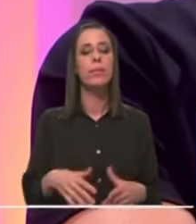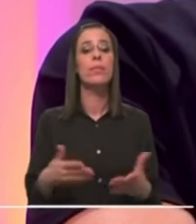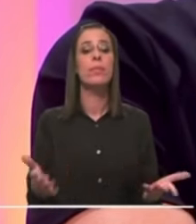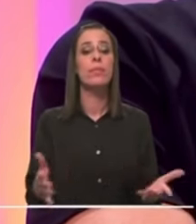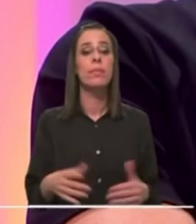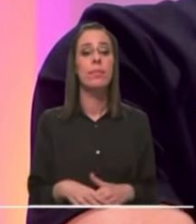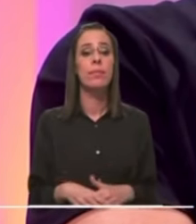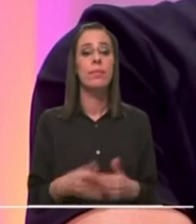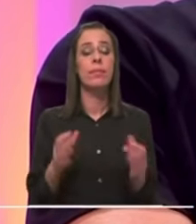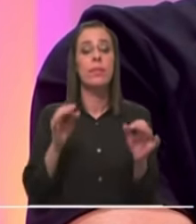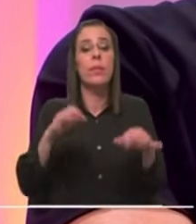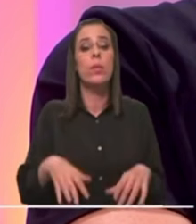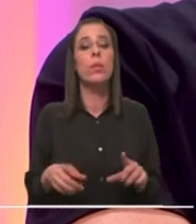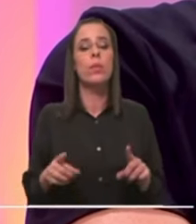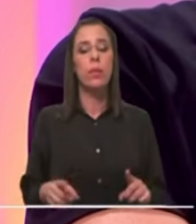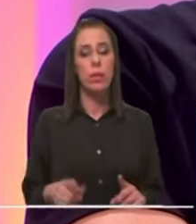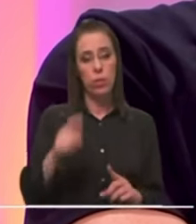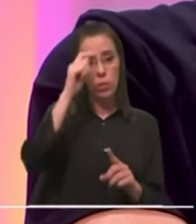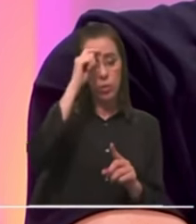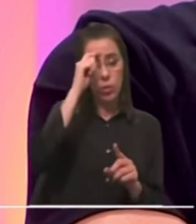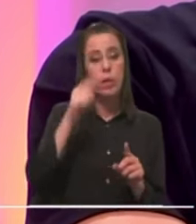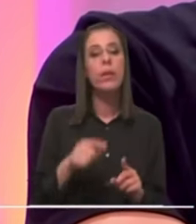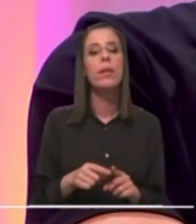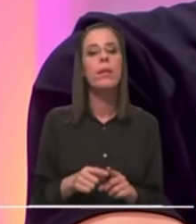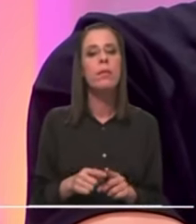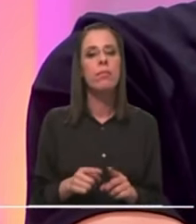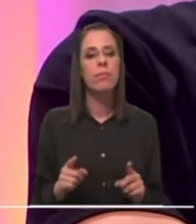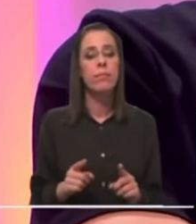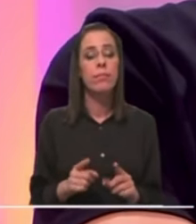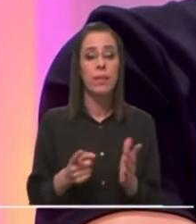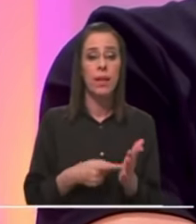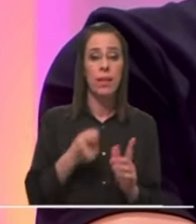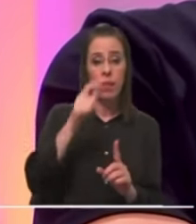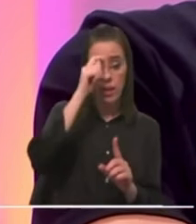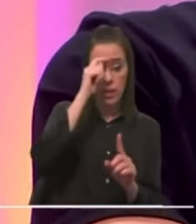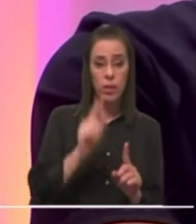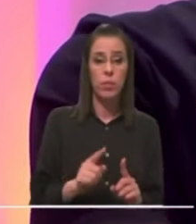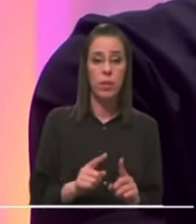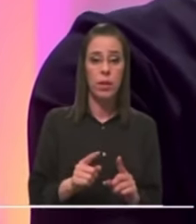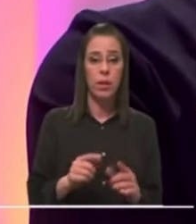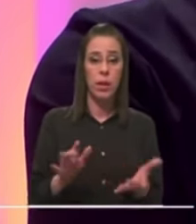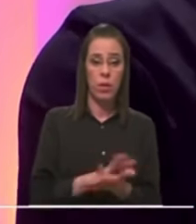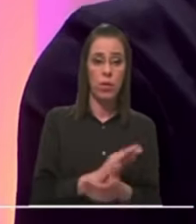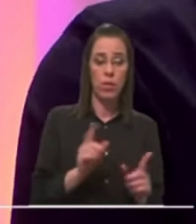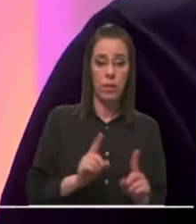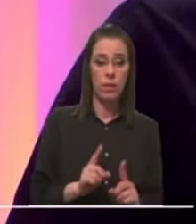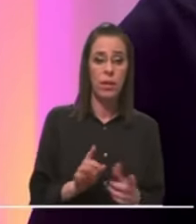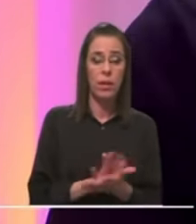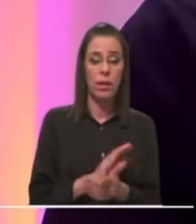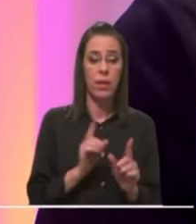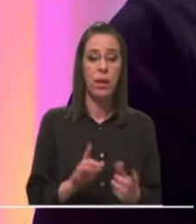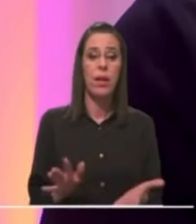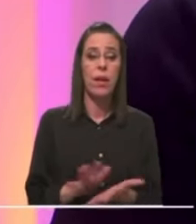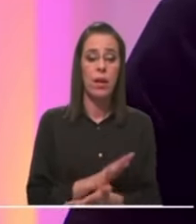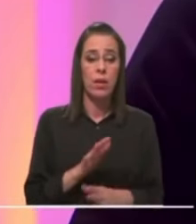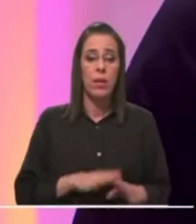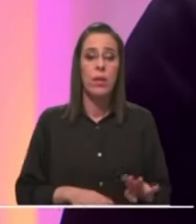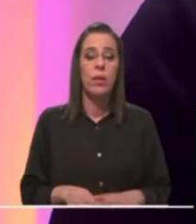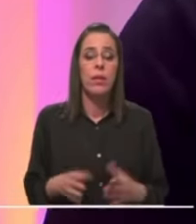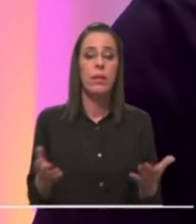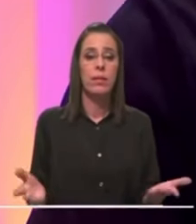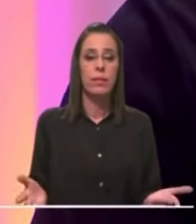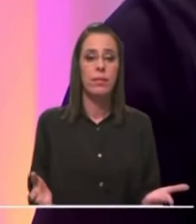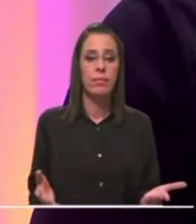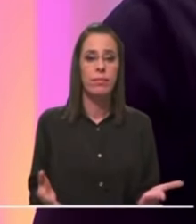final no final o respeito não foi a falta de respeito não foi da parte da Imprensa a imprensa o que fez foi